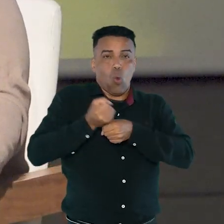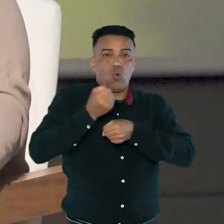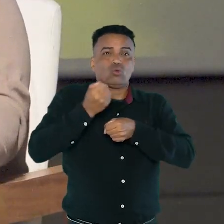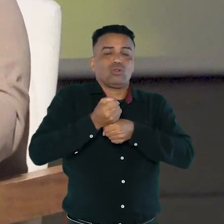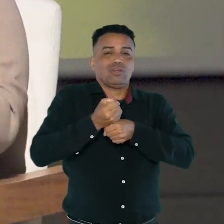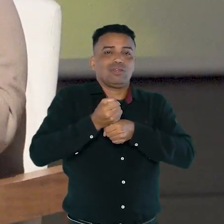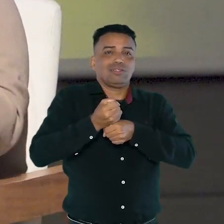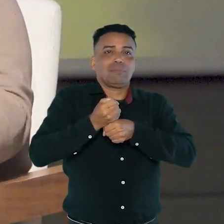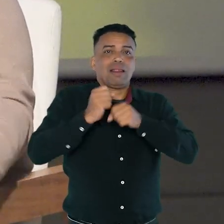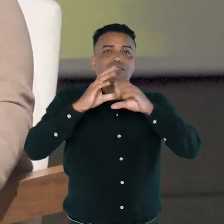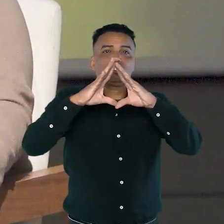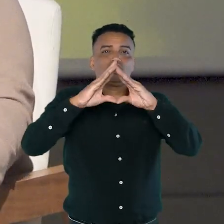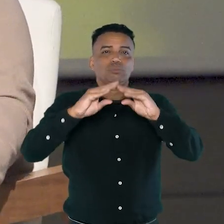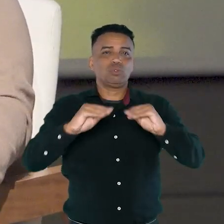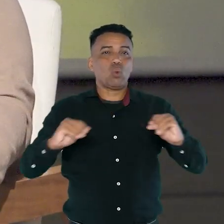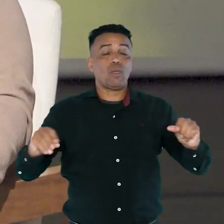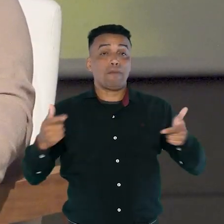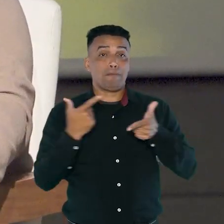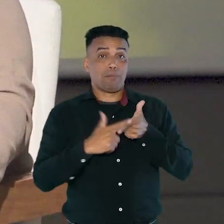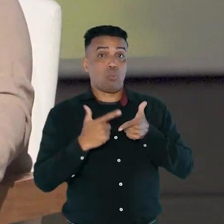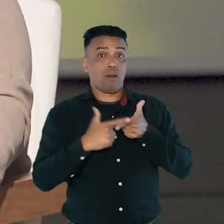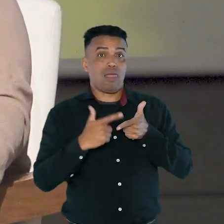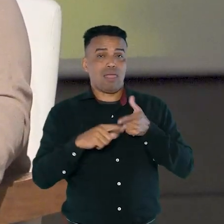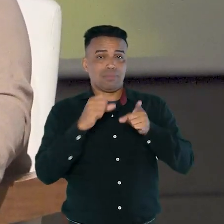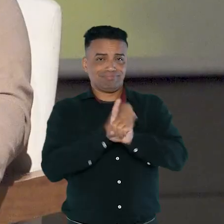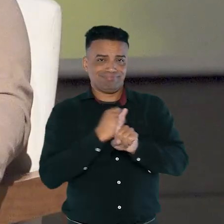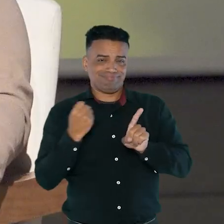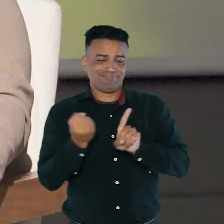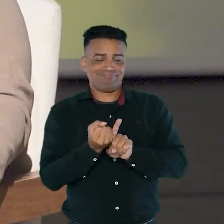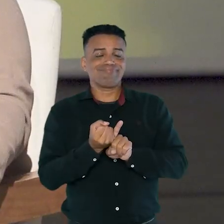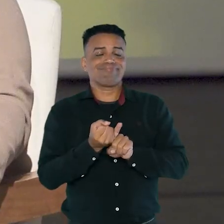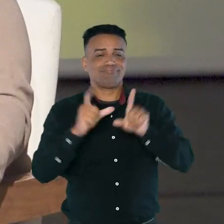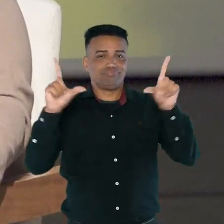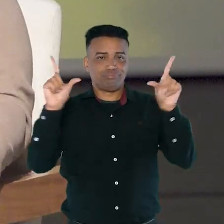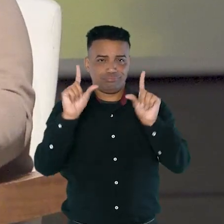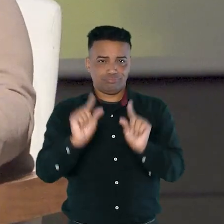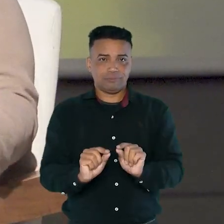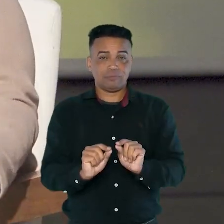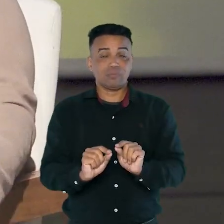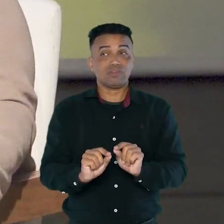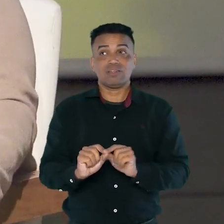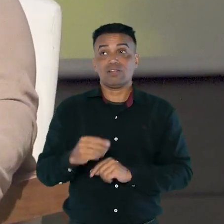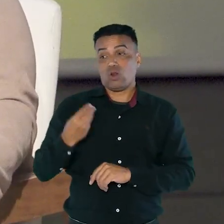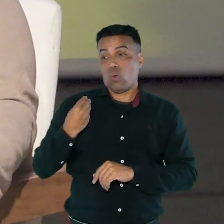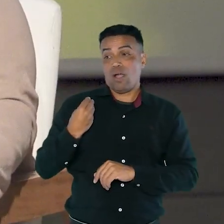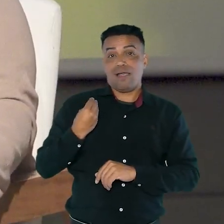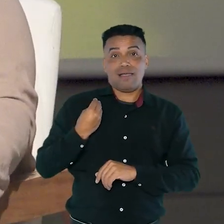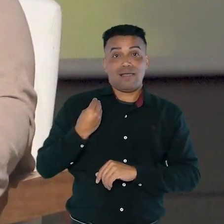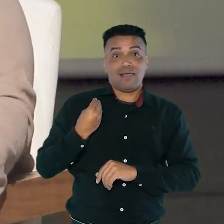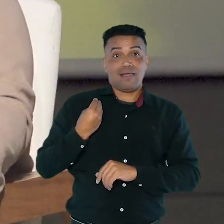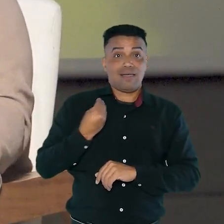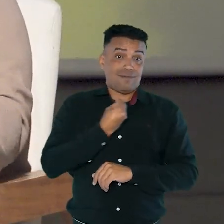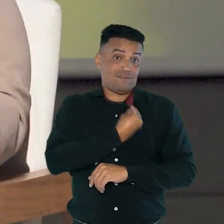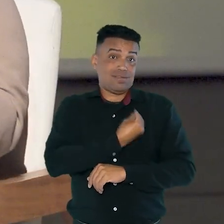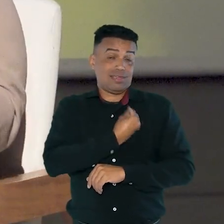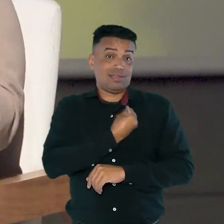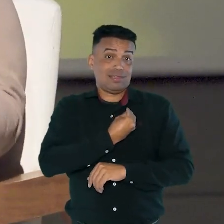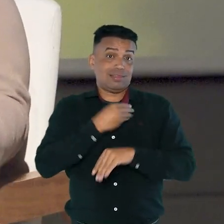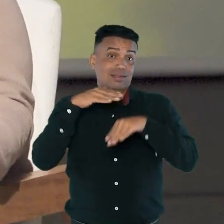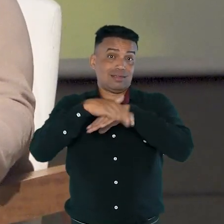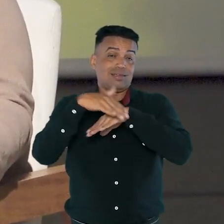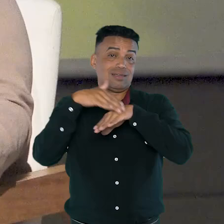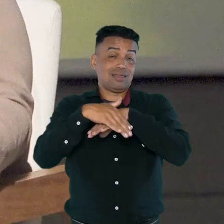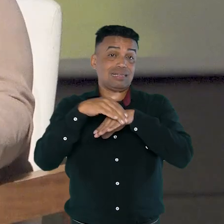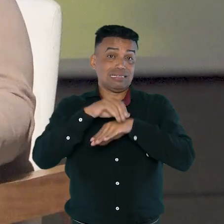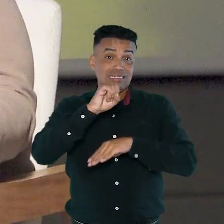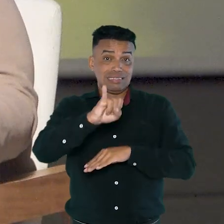construída para diluir tensões, né? Então, não há vida noturna, porque se tiver um